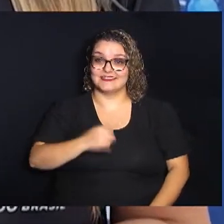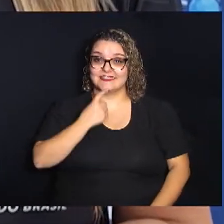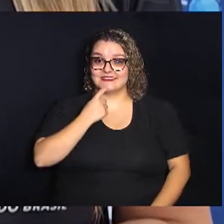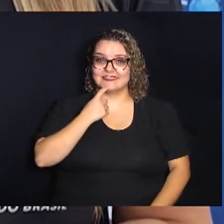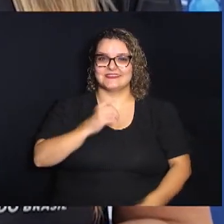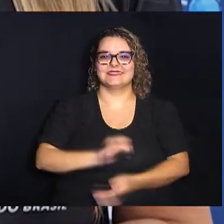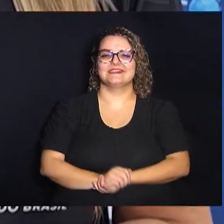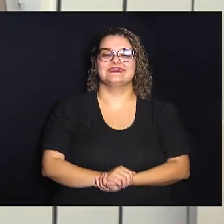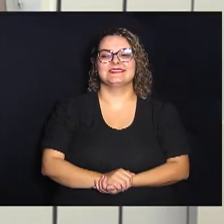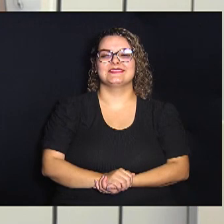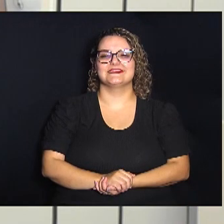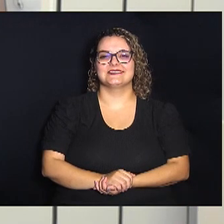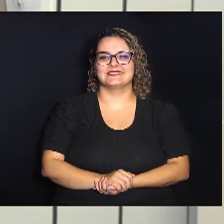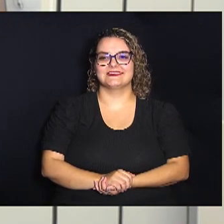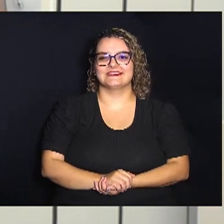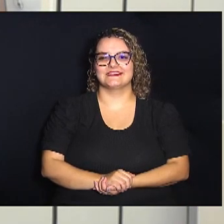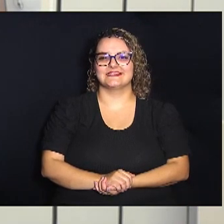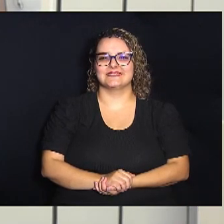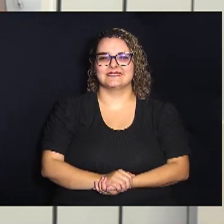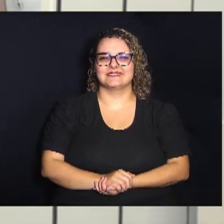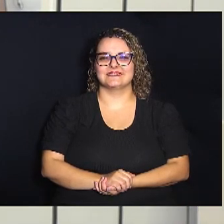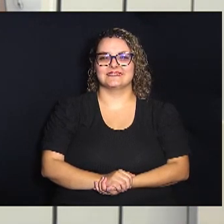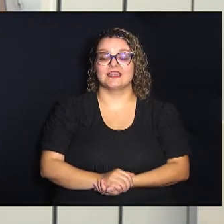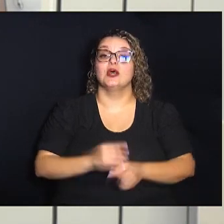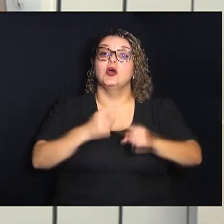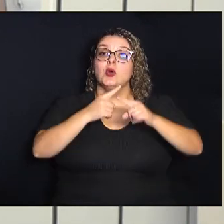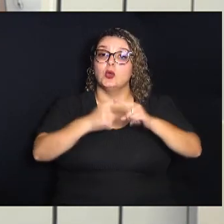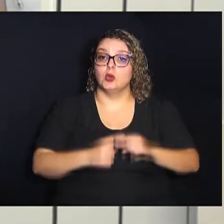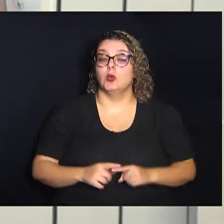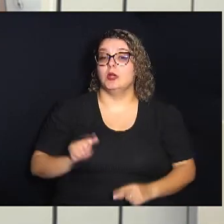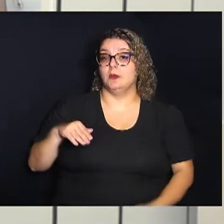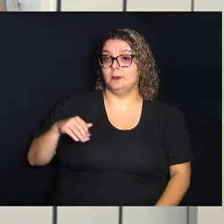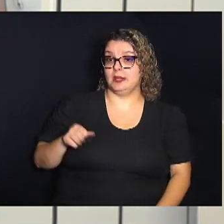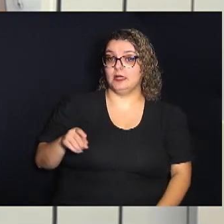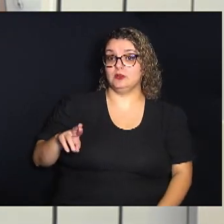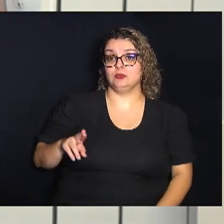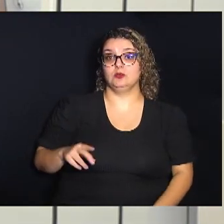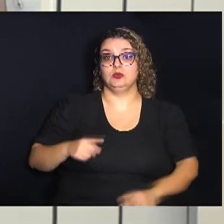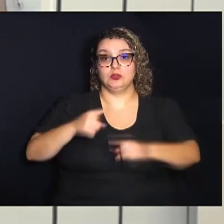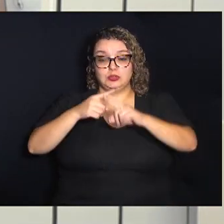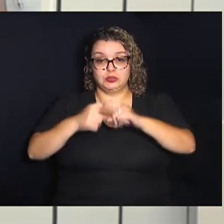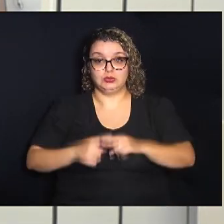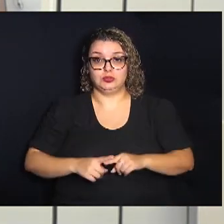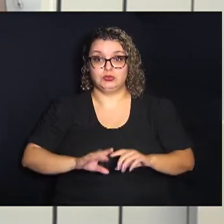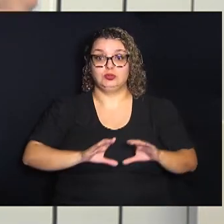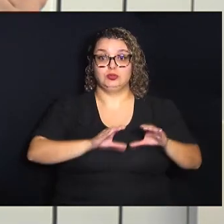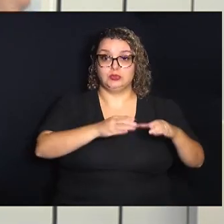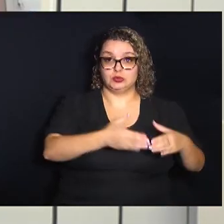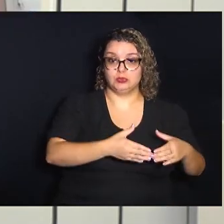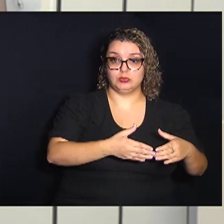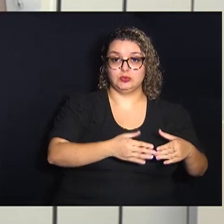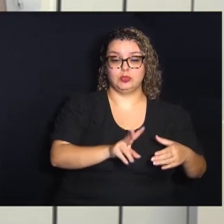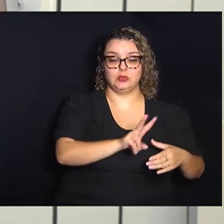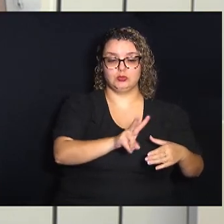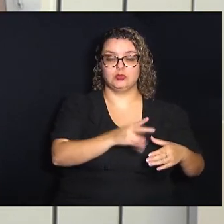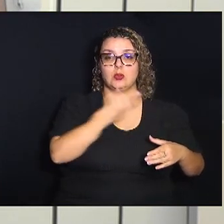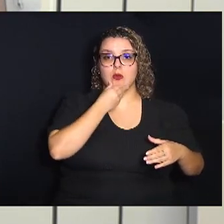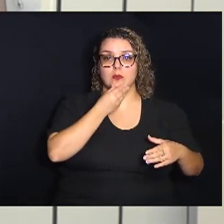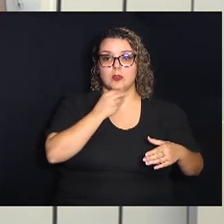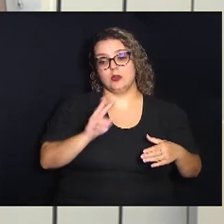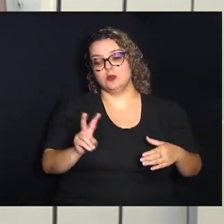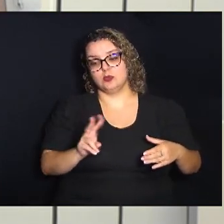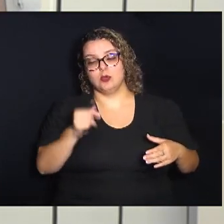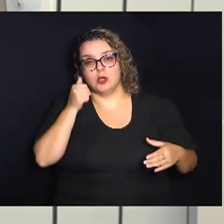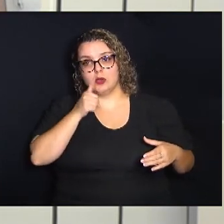câncer. O torneio amador será disputado nas categorias dupla masculina e